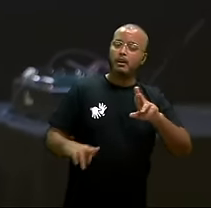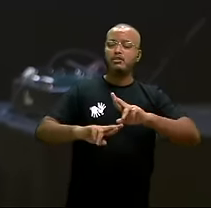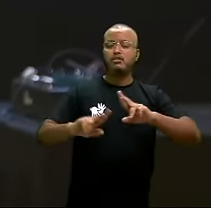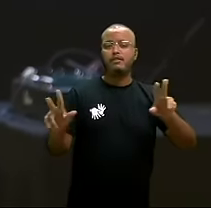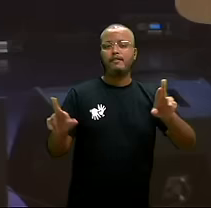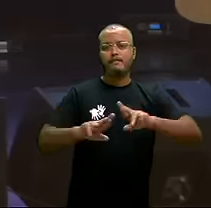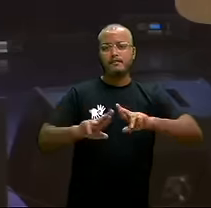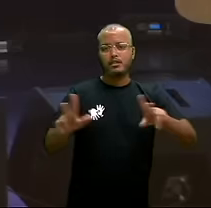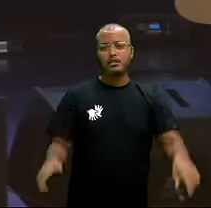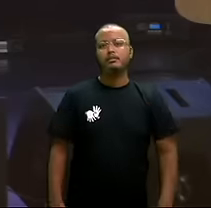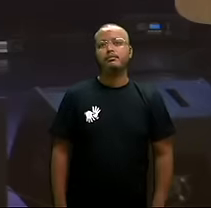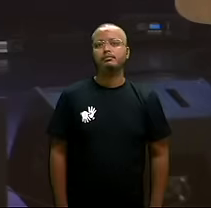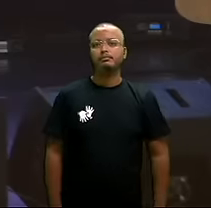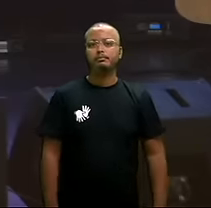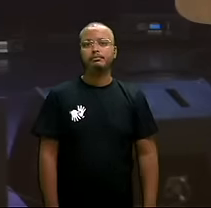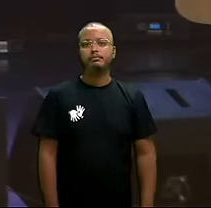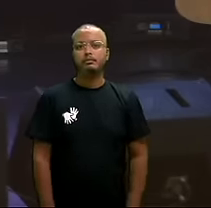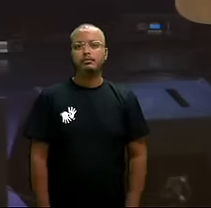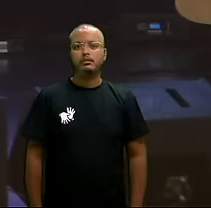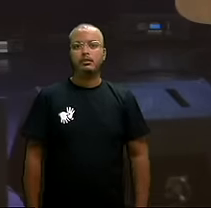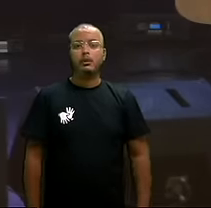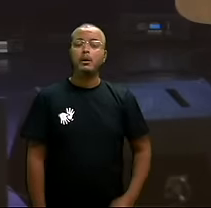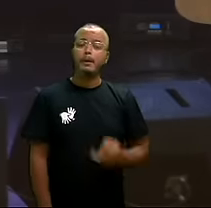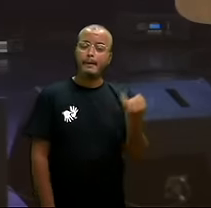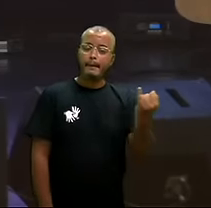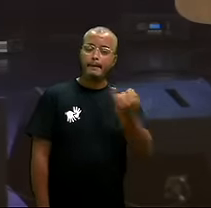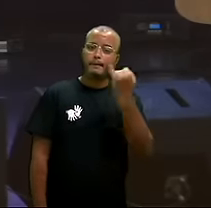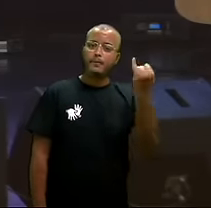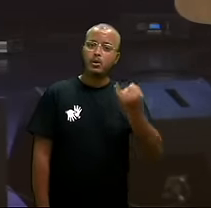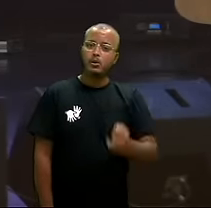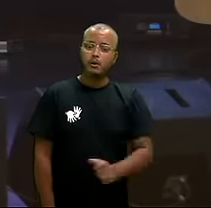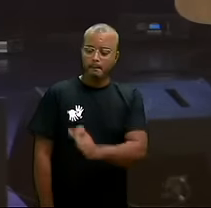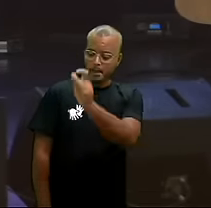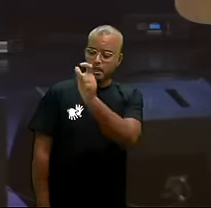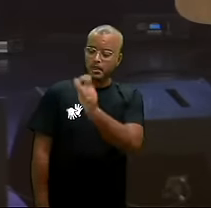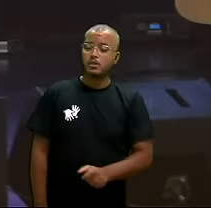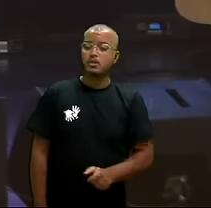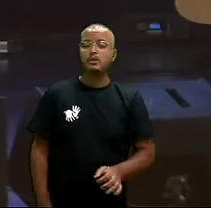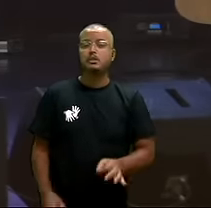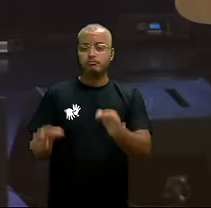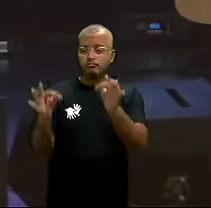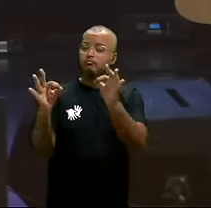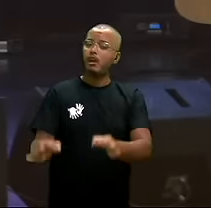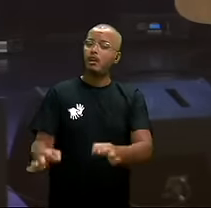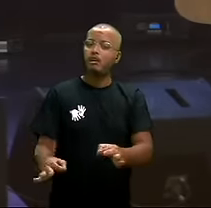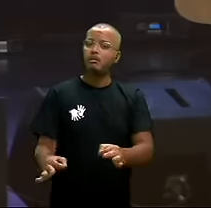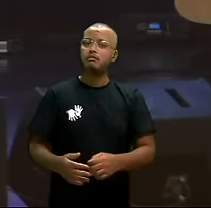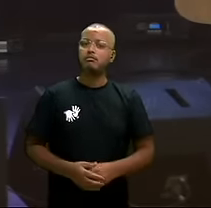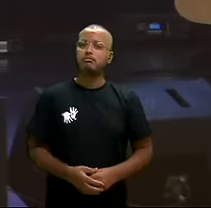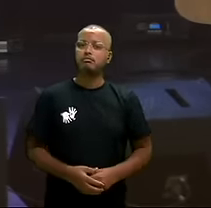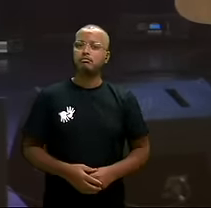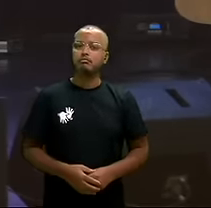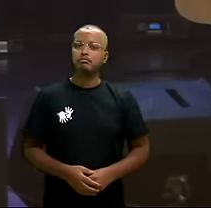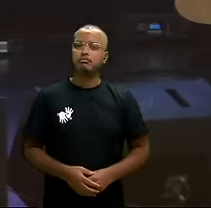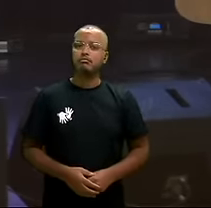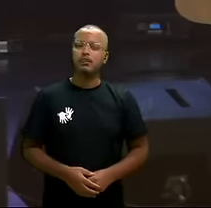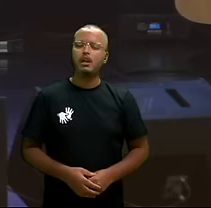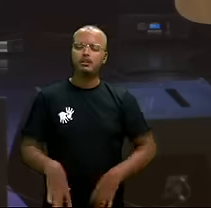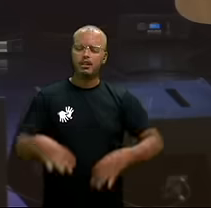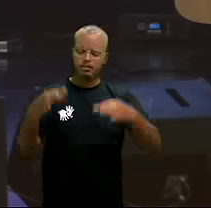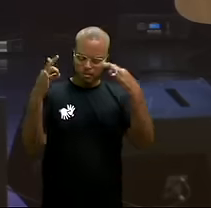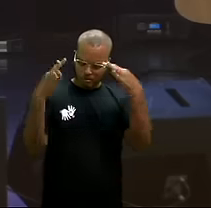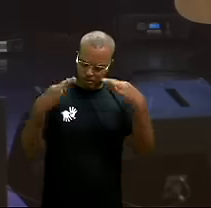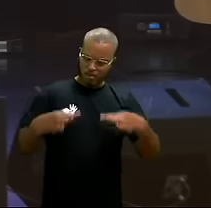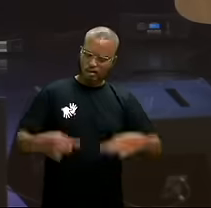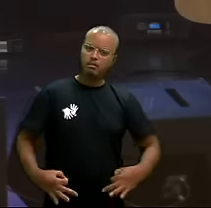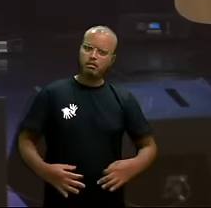íntegra. Davi, diante de Golias, foi assim. A Bíblia diz que Davi foi desprezado por Golias. Golias disse isso: quem é esse ruivo de